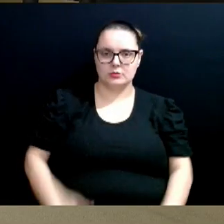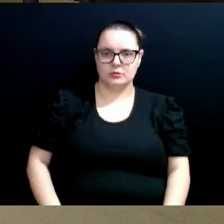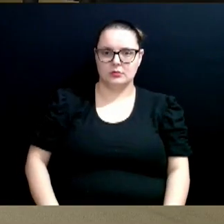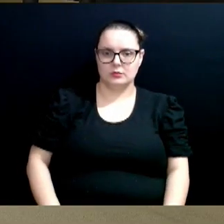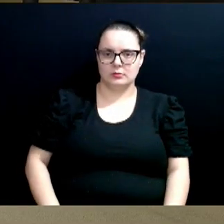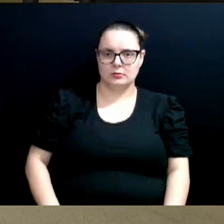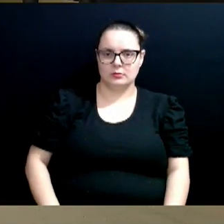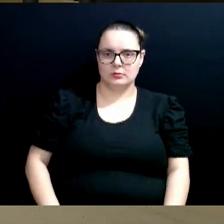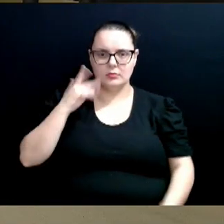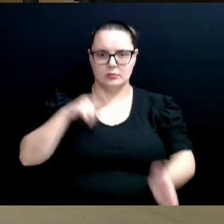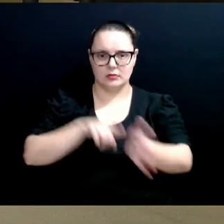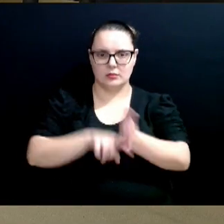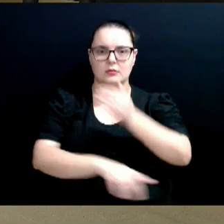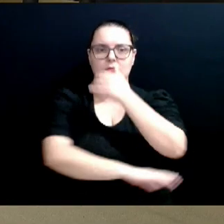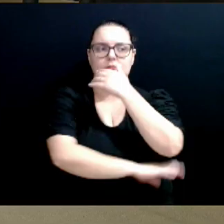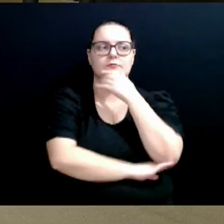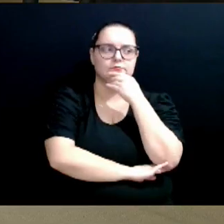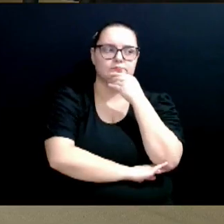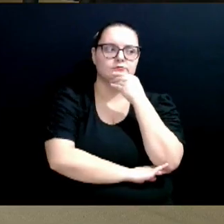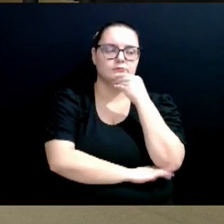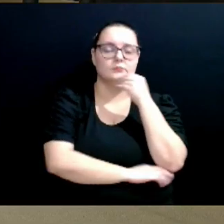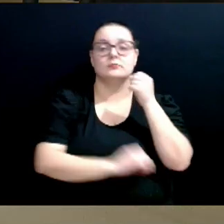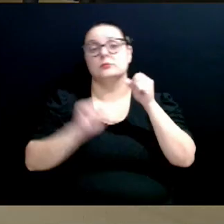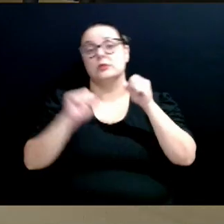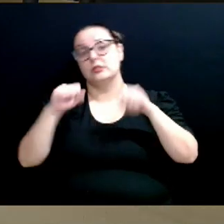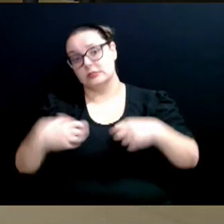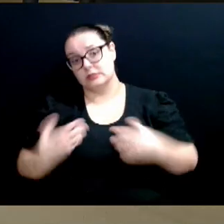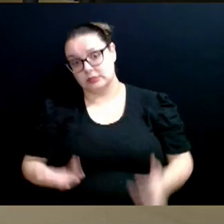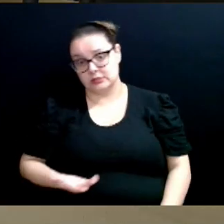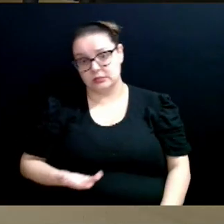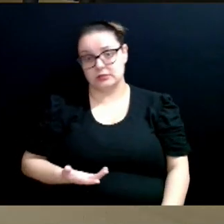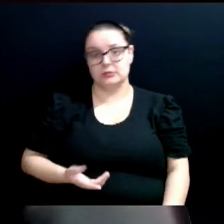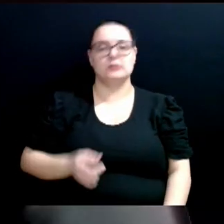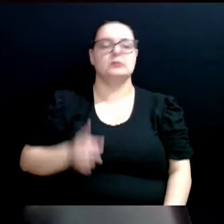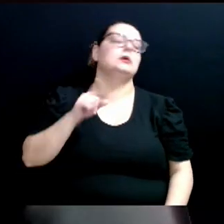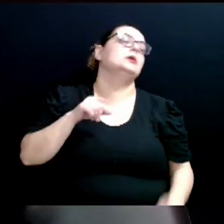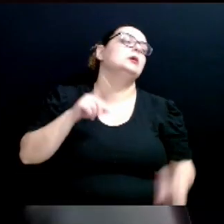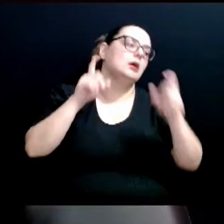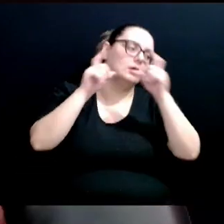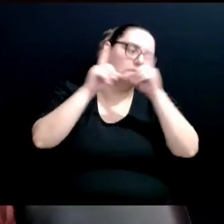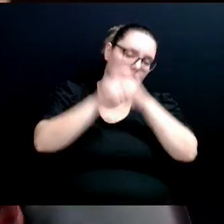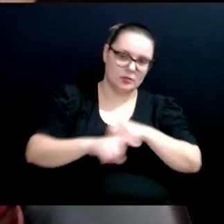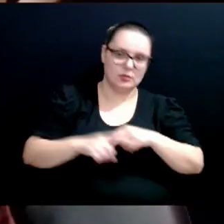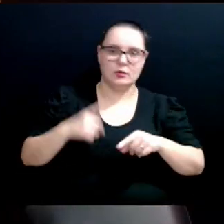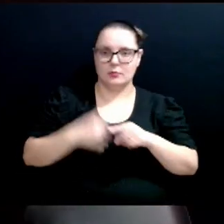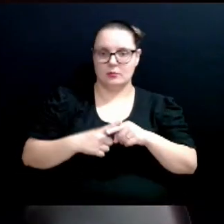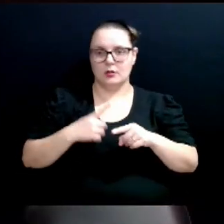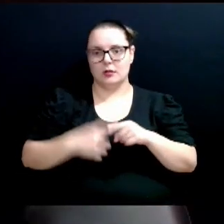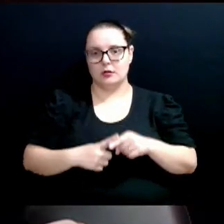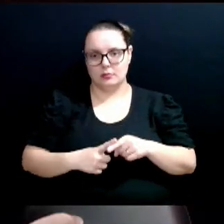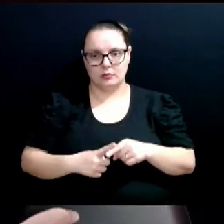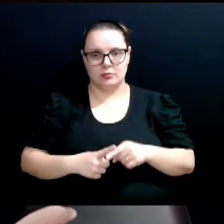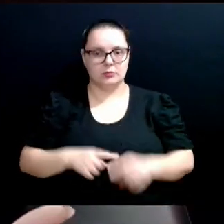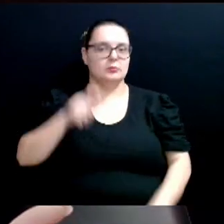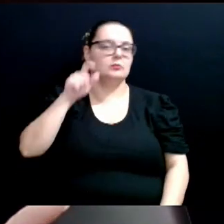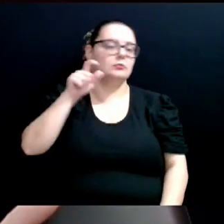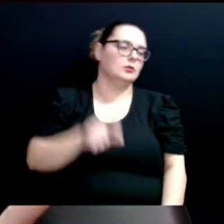não? Sim, e é algo muito difícil, porque aquilo sobre o outro nós não